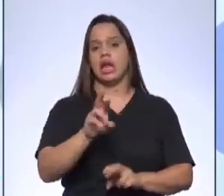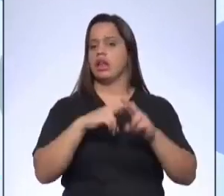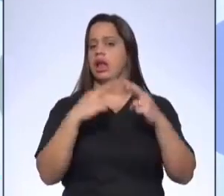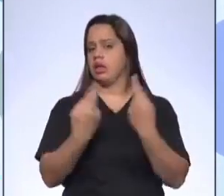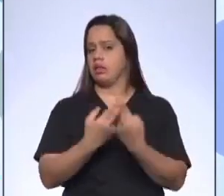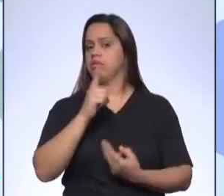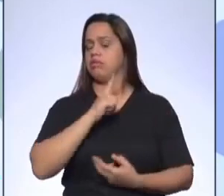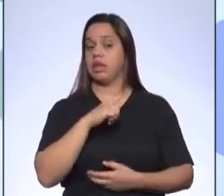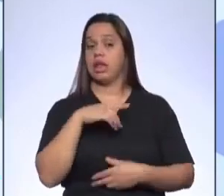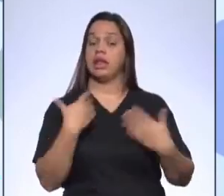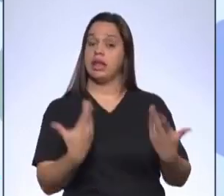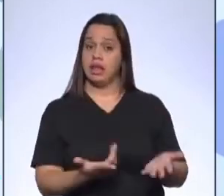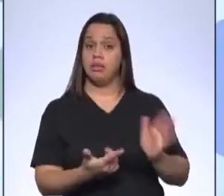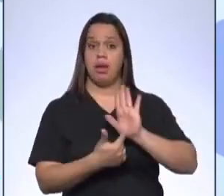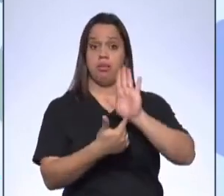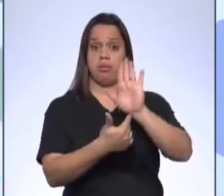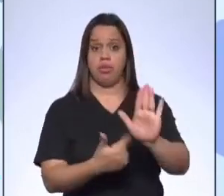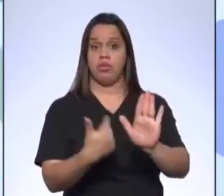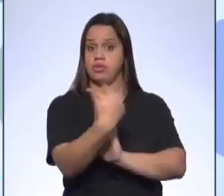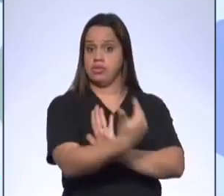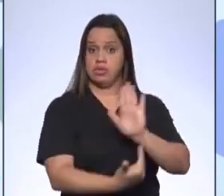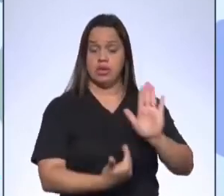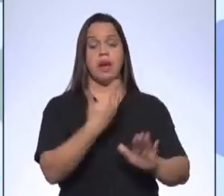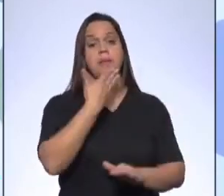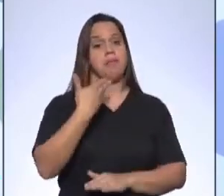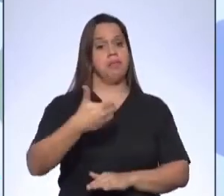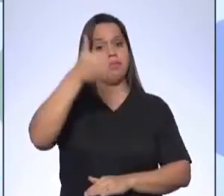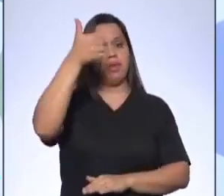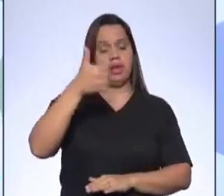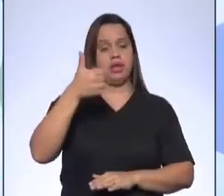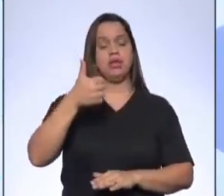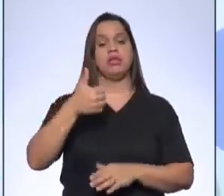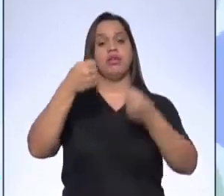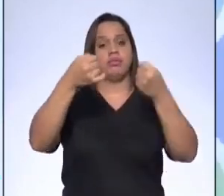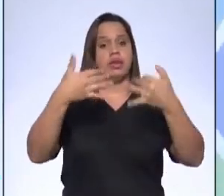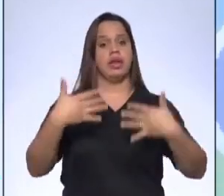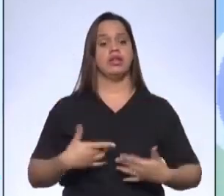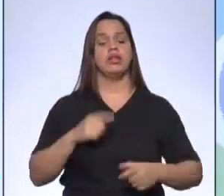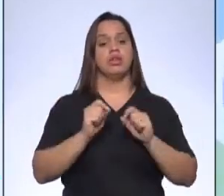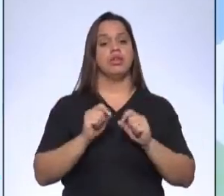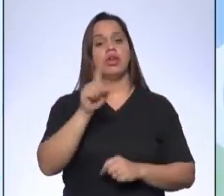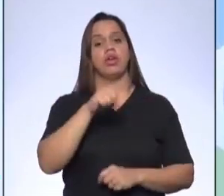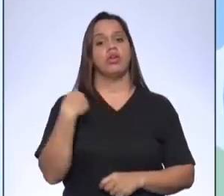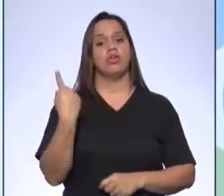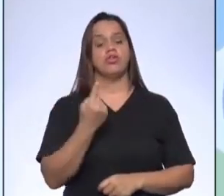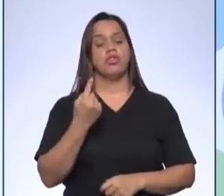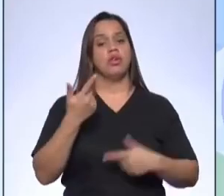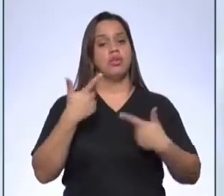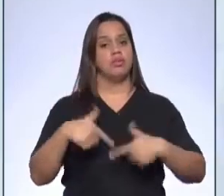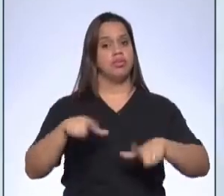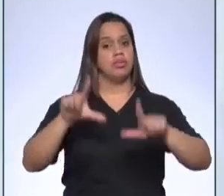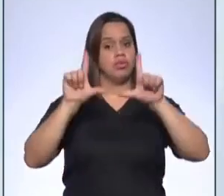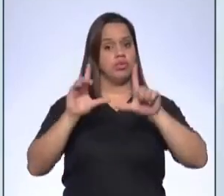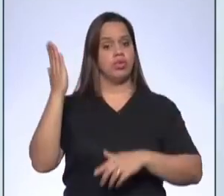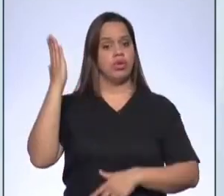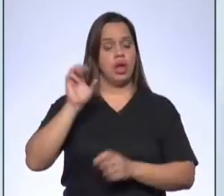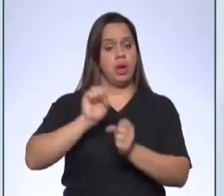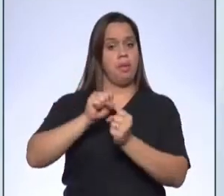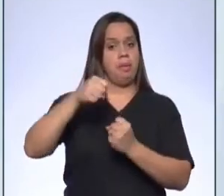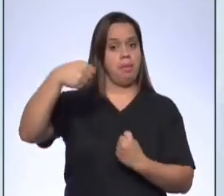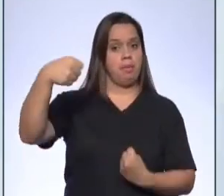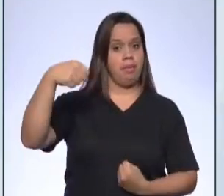para ilustrarmos essa explicação, nós vamos observar o mapa que